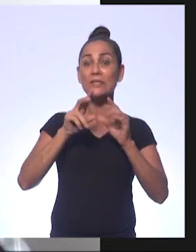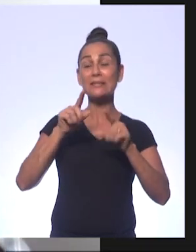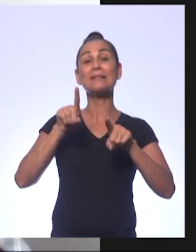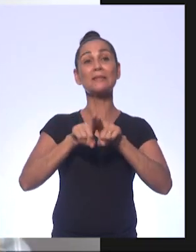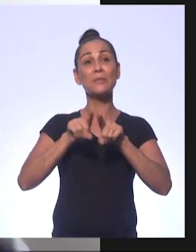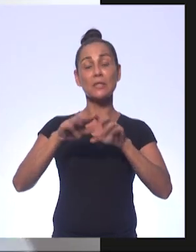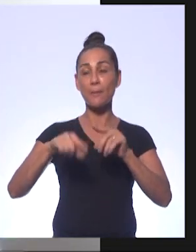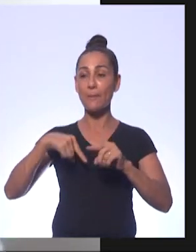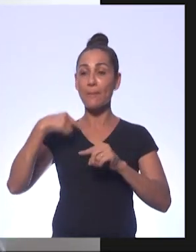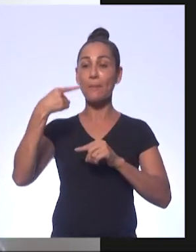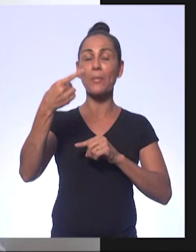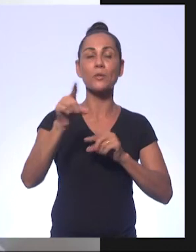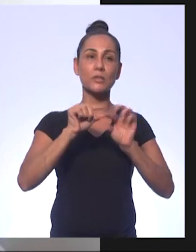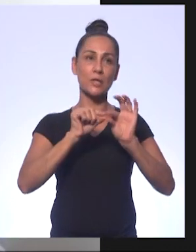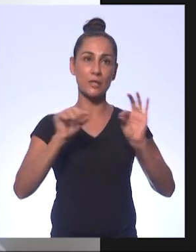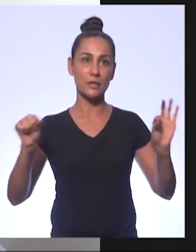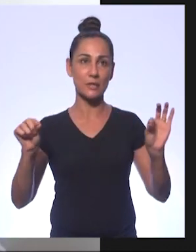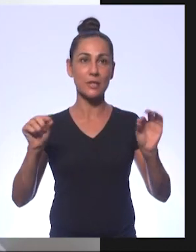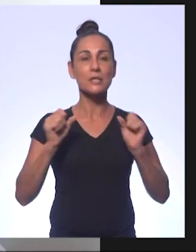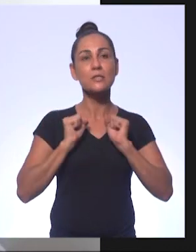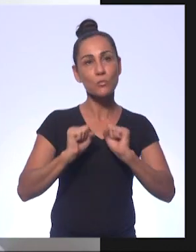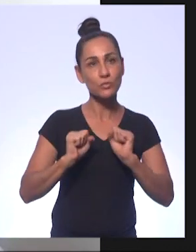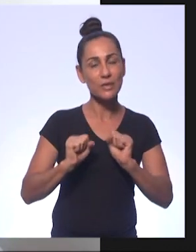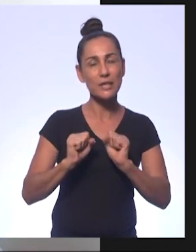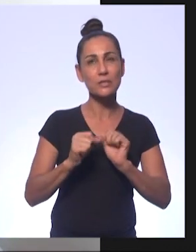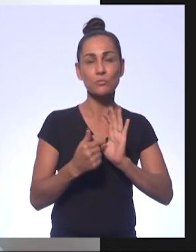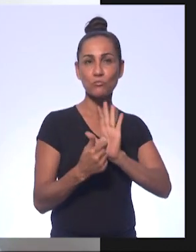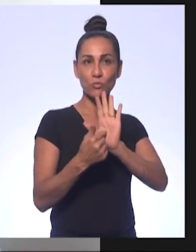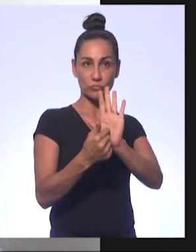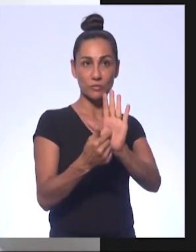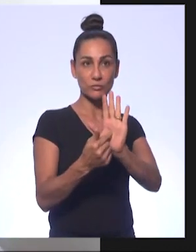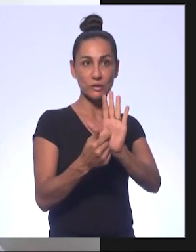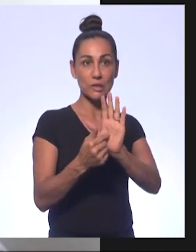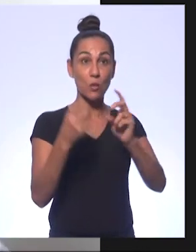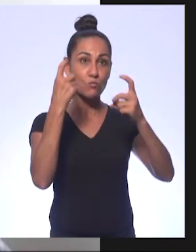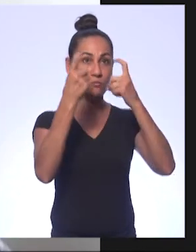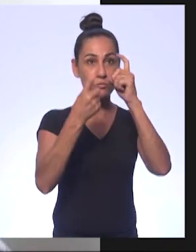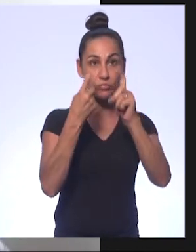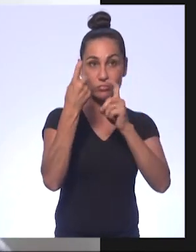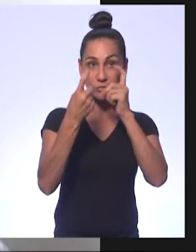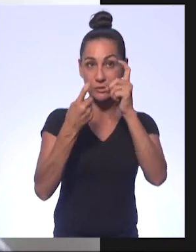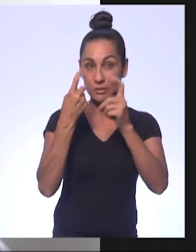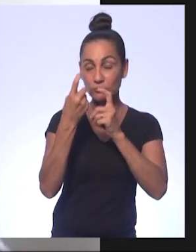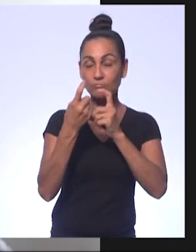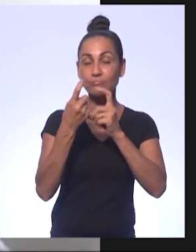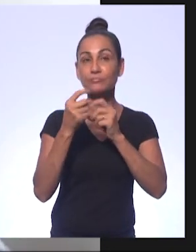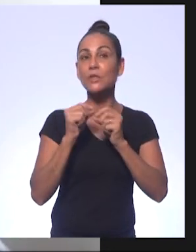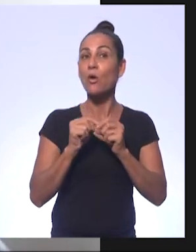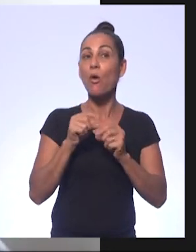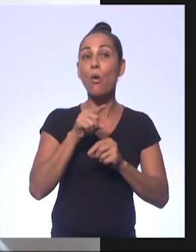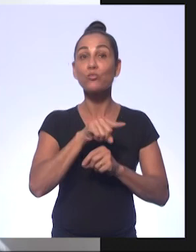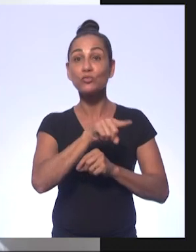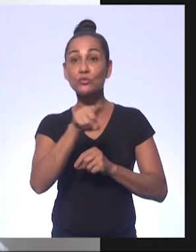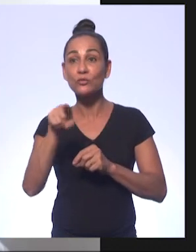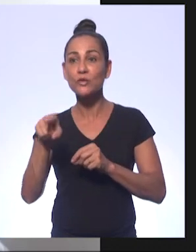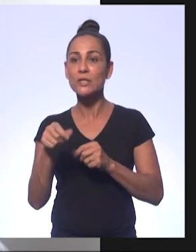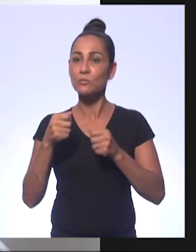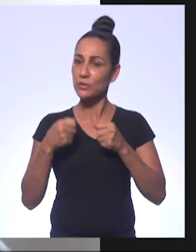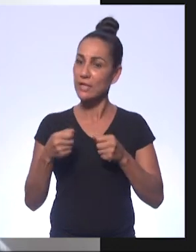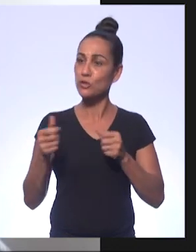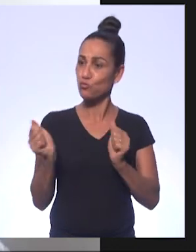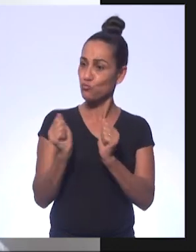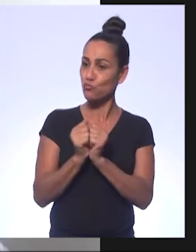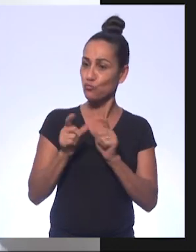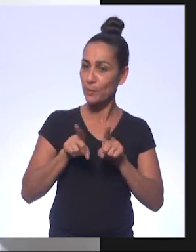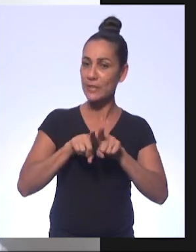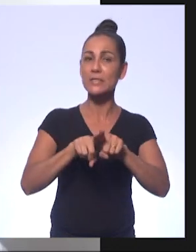linhas. Então, se eu pudesse passar para vocês uma preocupação, e se algum de vocês pudesse ser meu parceiro,